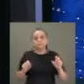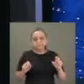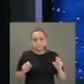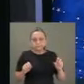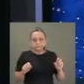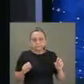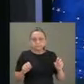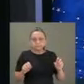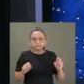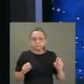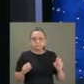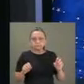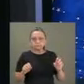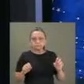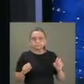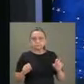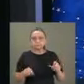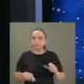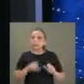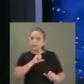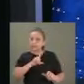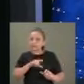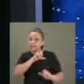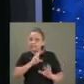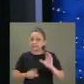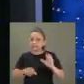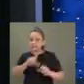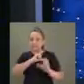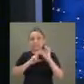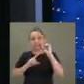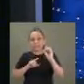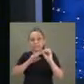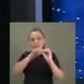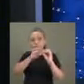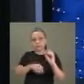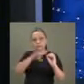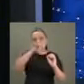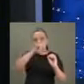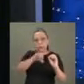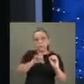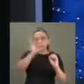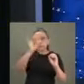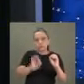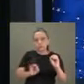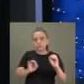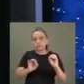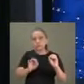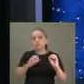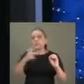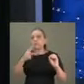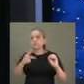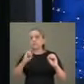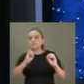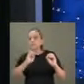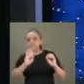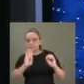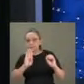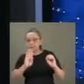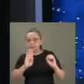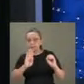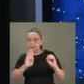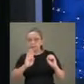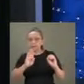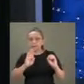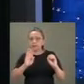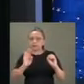de 0,9% do produto interno bruto no segundo trimestre